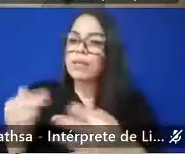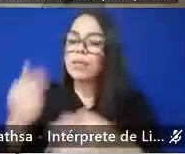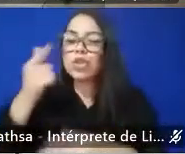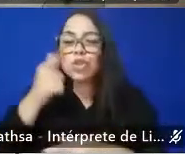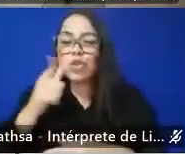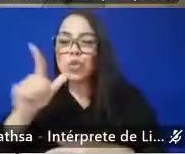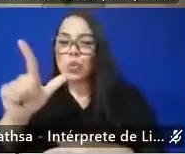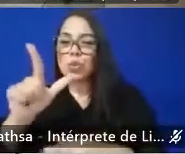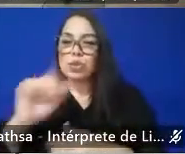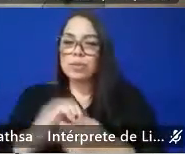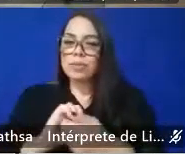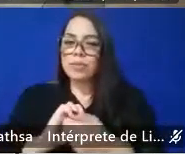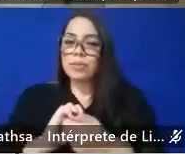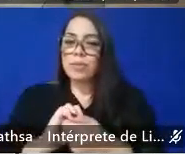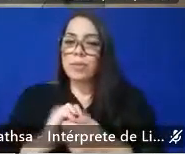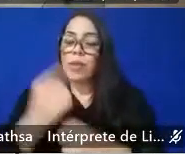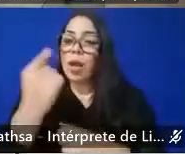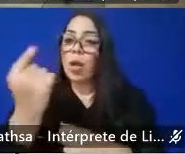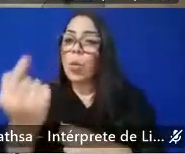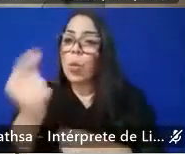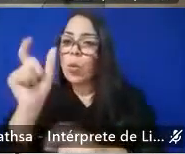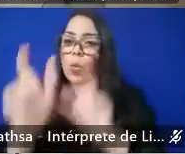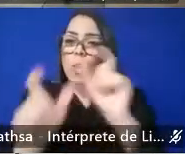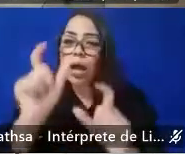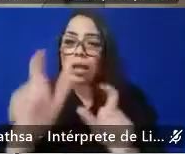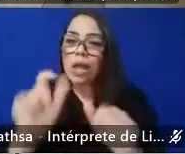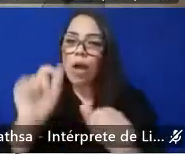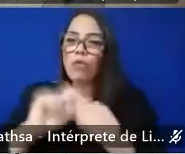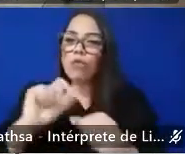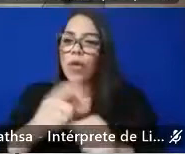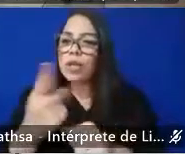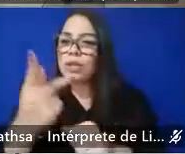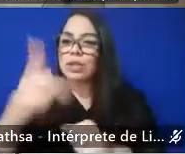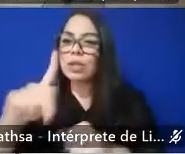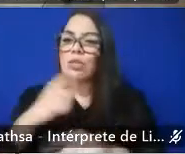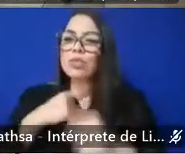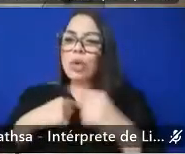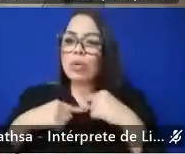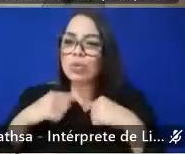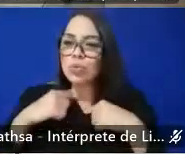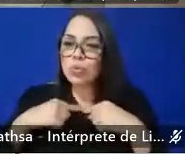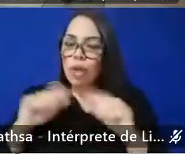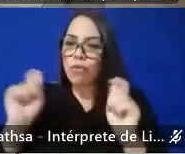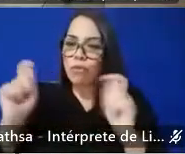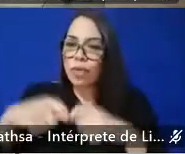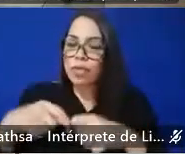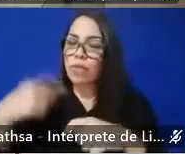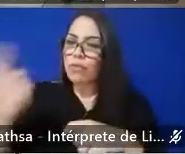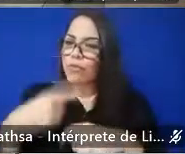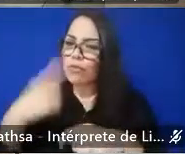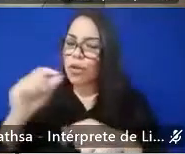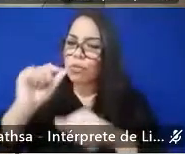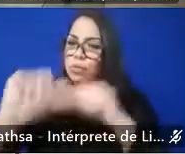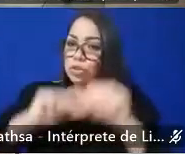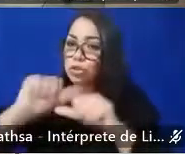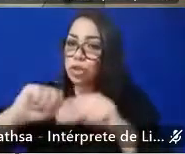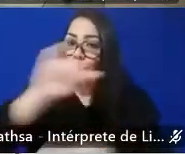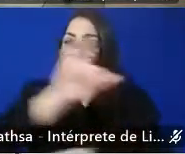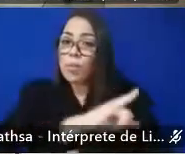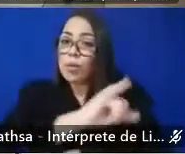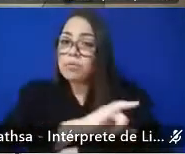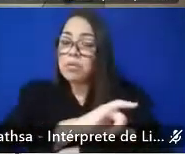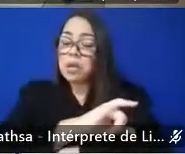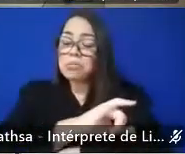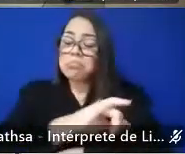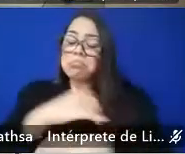modificada um Faça a sua parte vamos transformar a sociedade Fluminense não sei mas quero